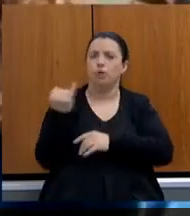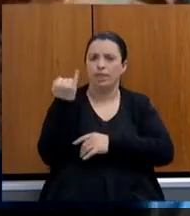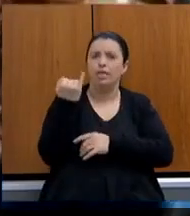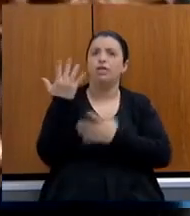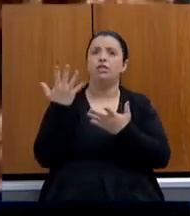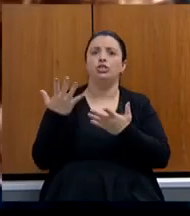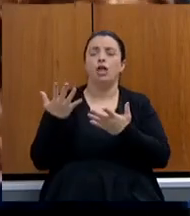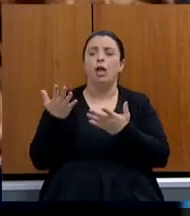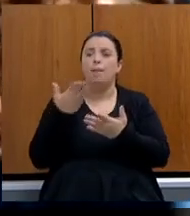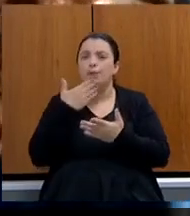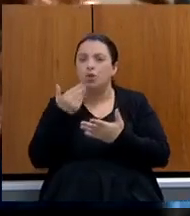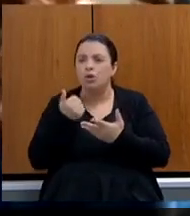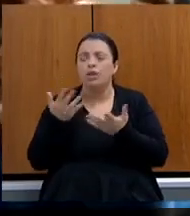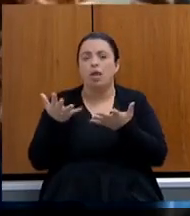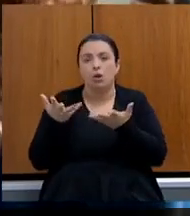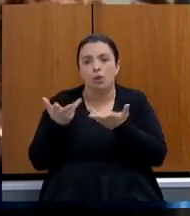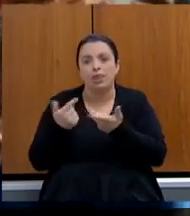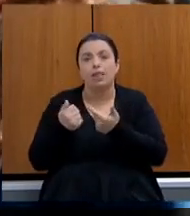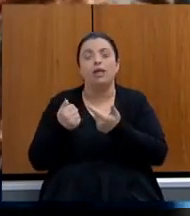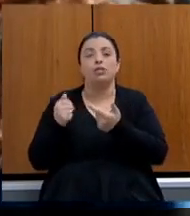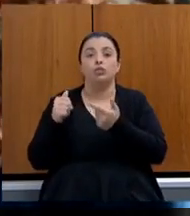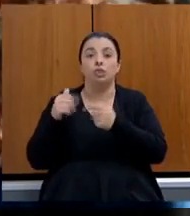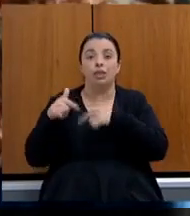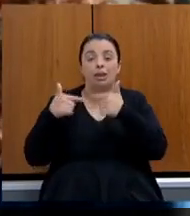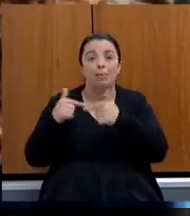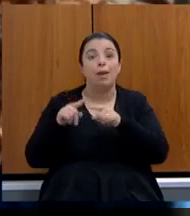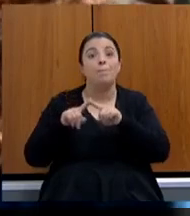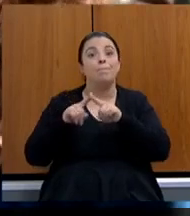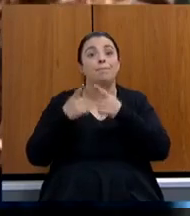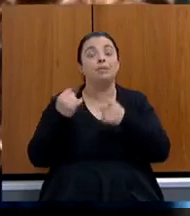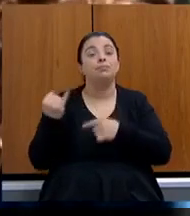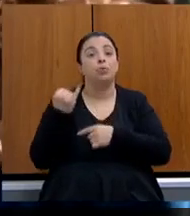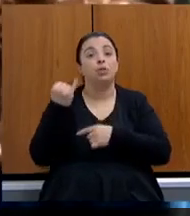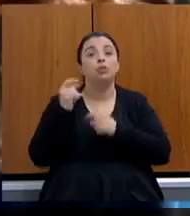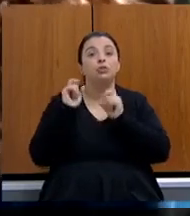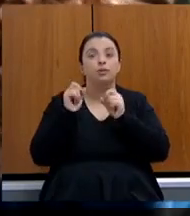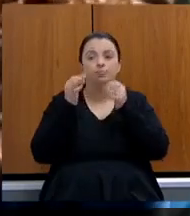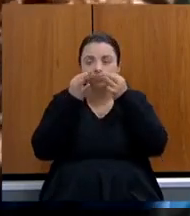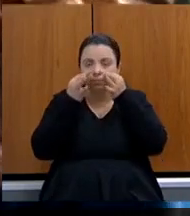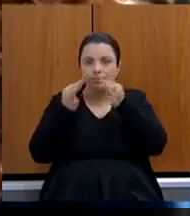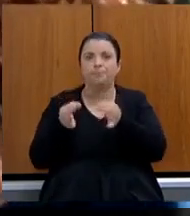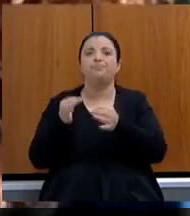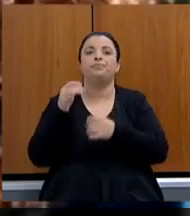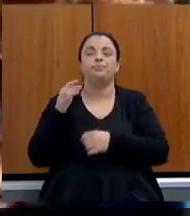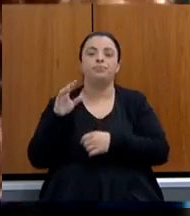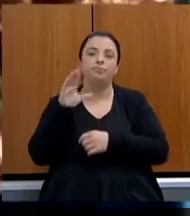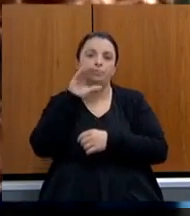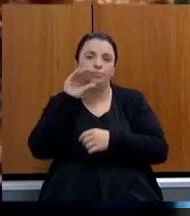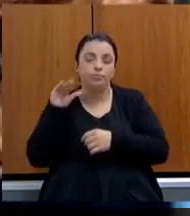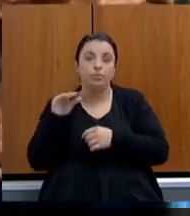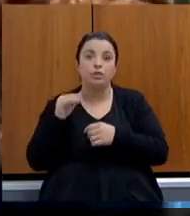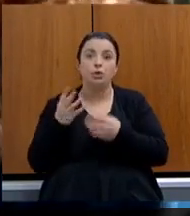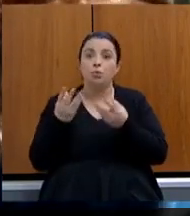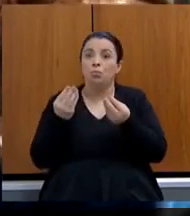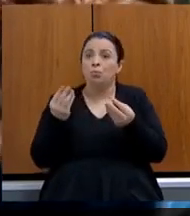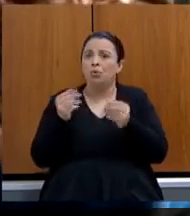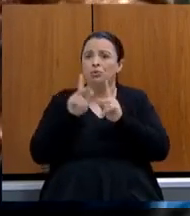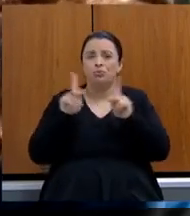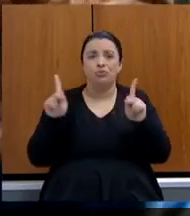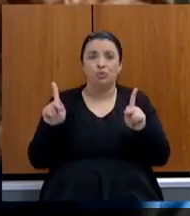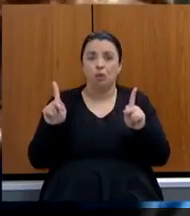das condições de trabalho mas aliado a isso também é tem atenção consumidores têm muita gente existindo da carreira